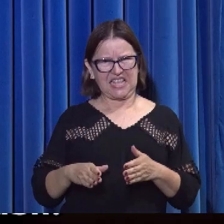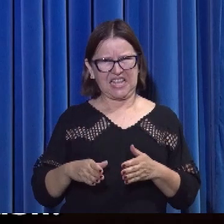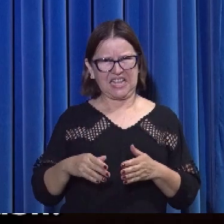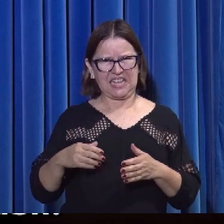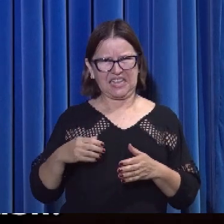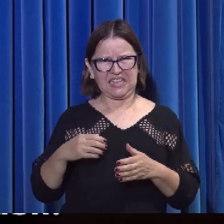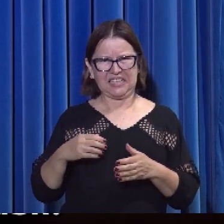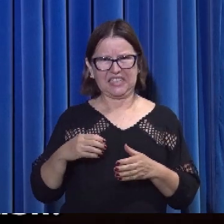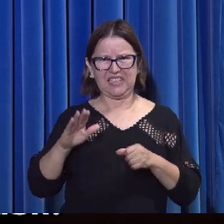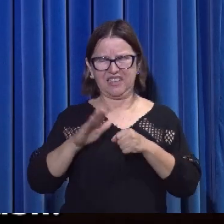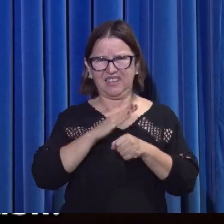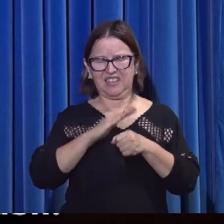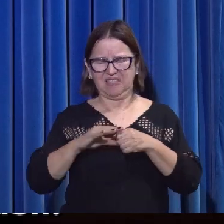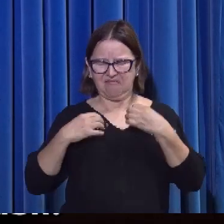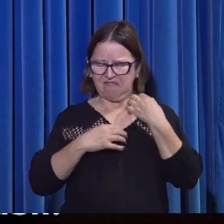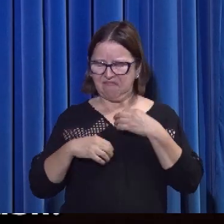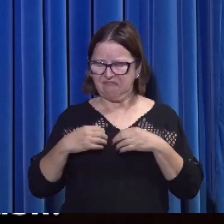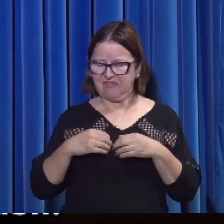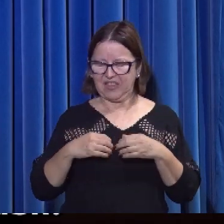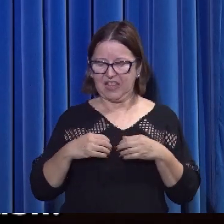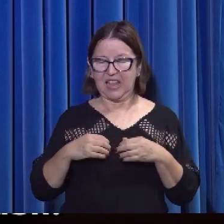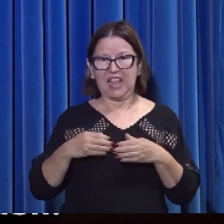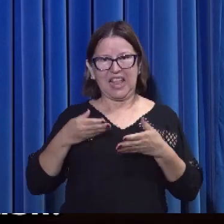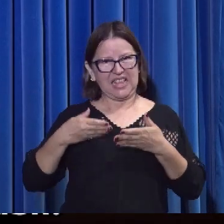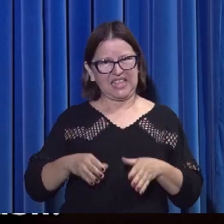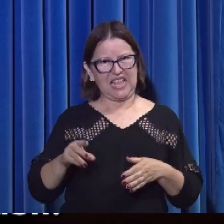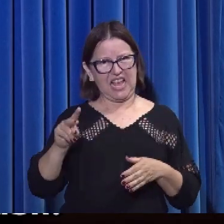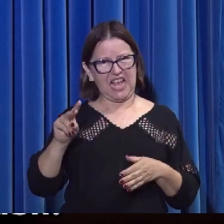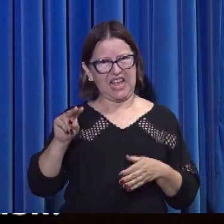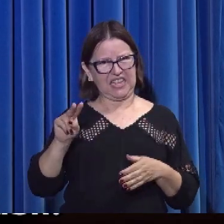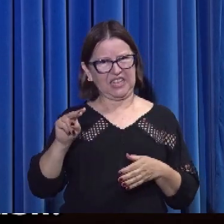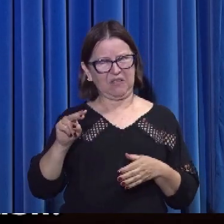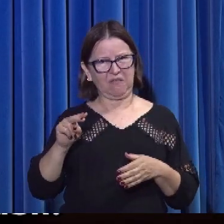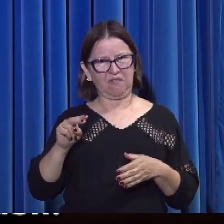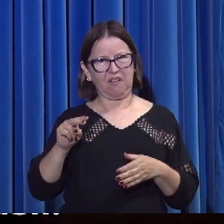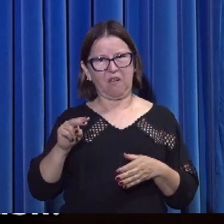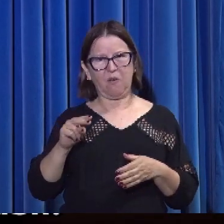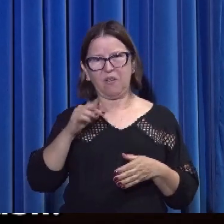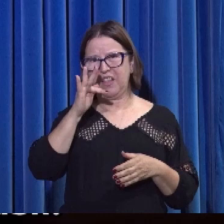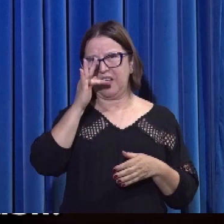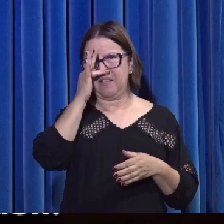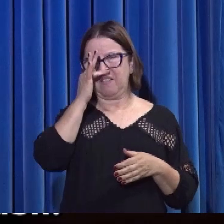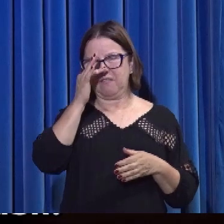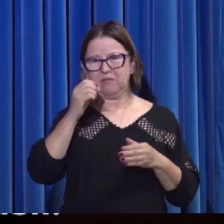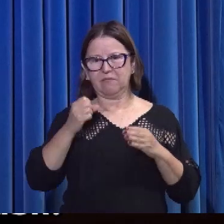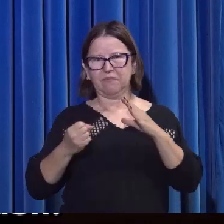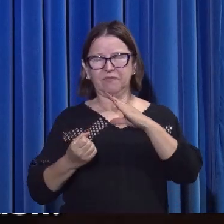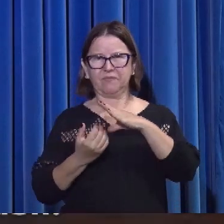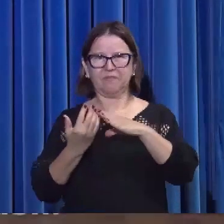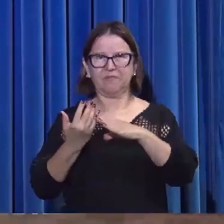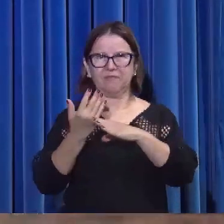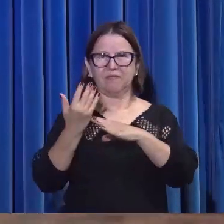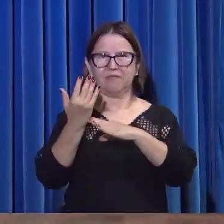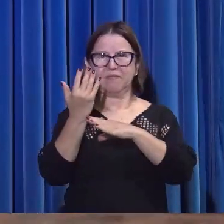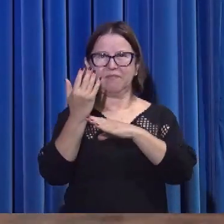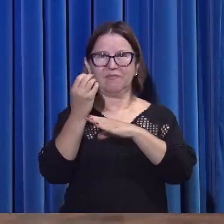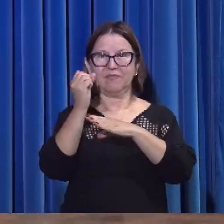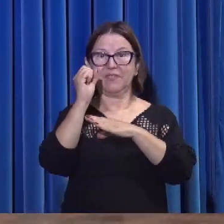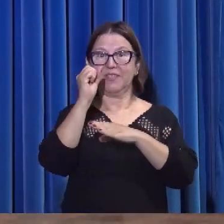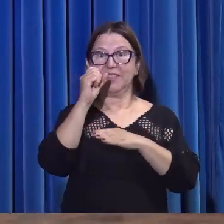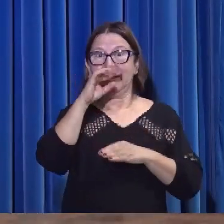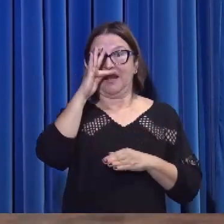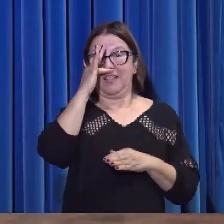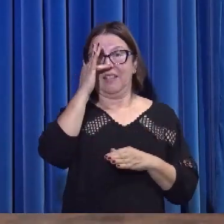e murcha, foge como a sombra e não permanece. O homem nascido de mulher vive